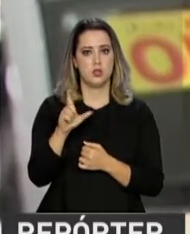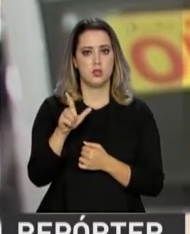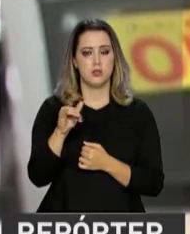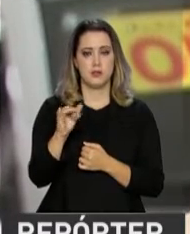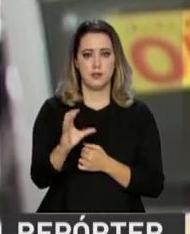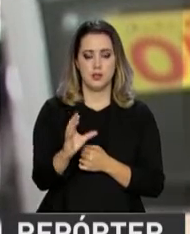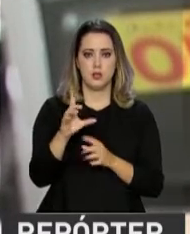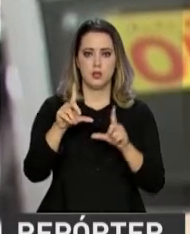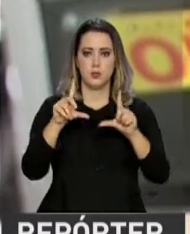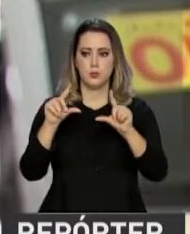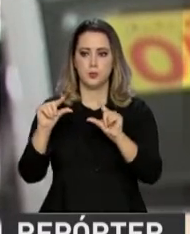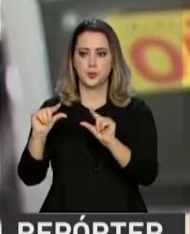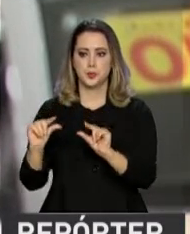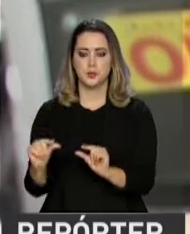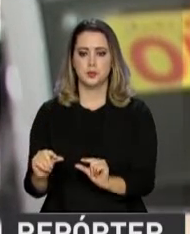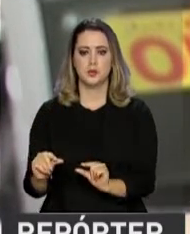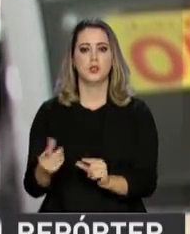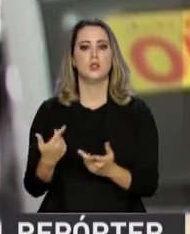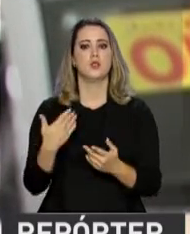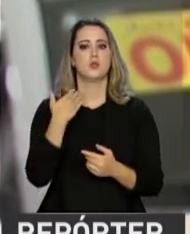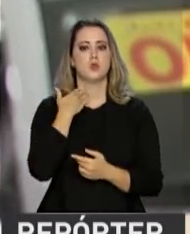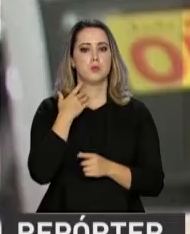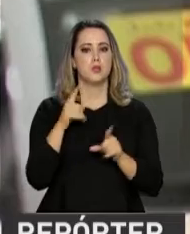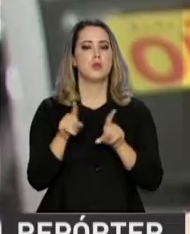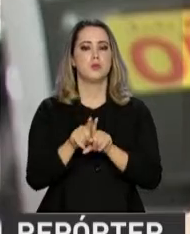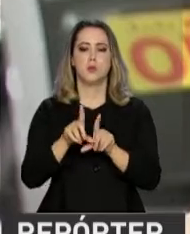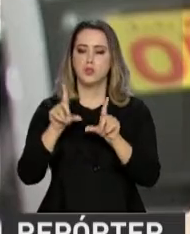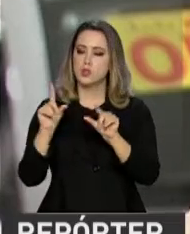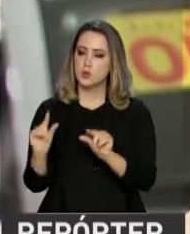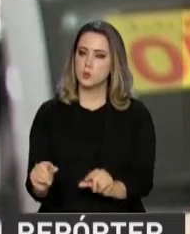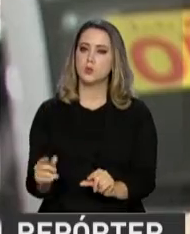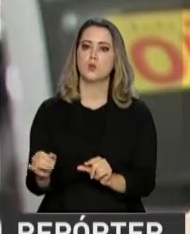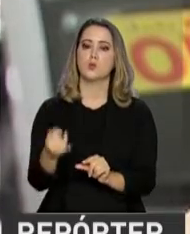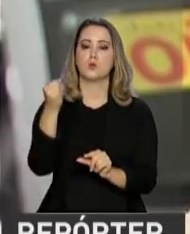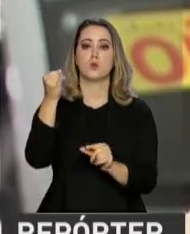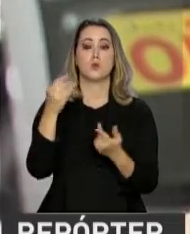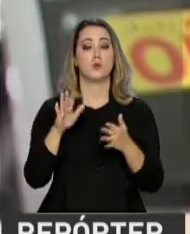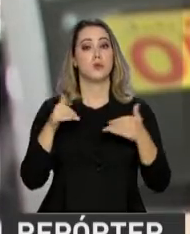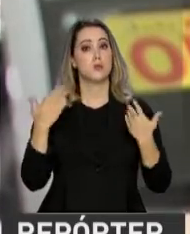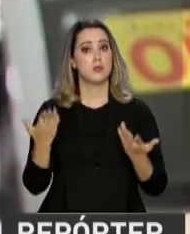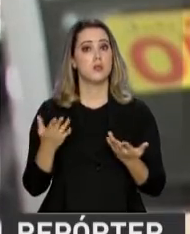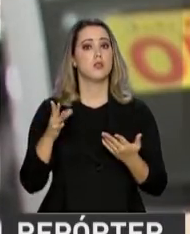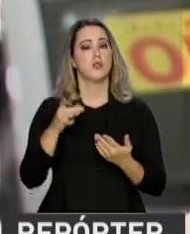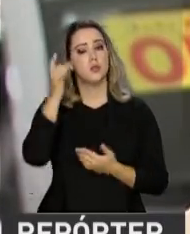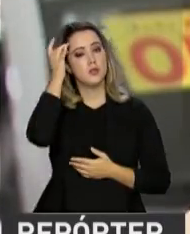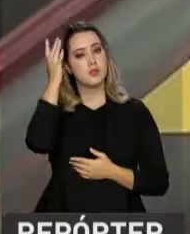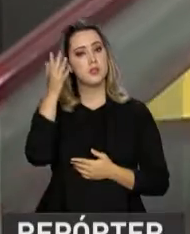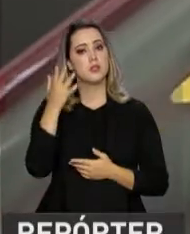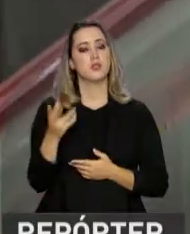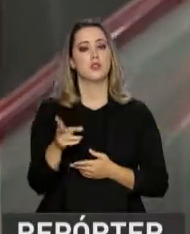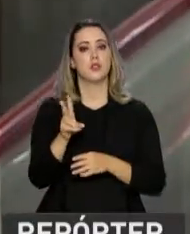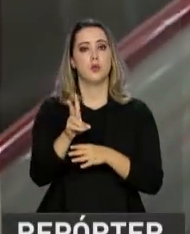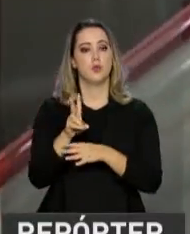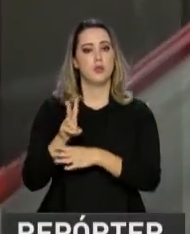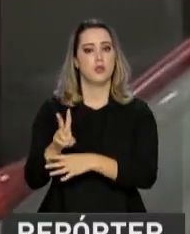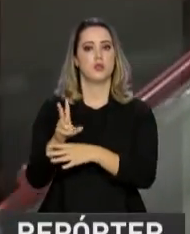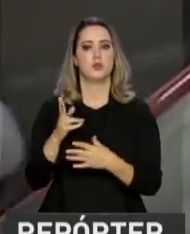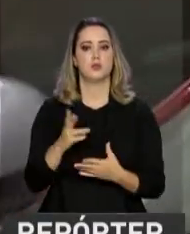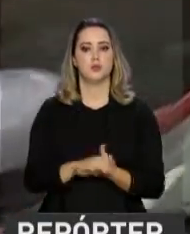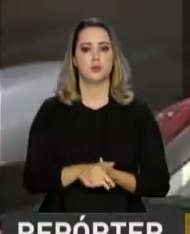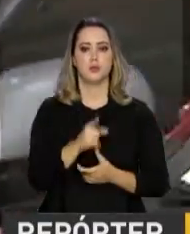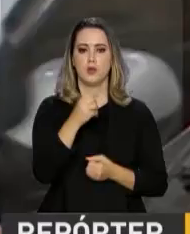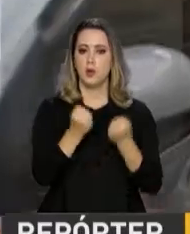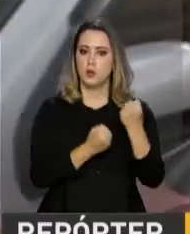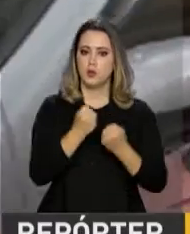cada mês as financeiras também vem baixando juros cada mês e facilitando um pouco mais o crédito não é como o setor automotivo é